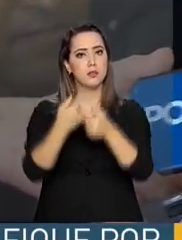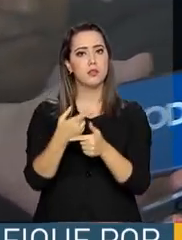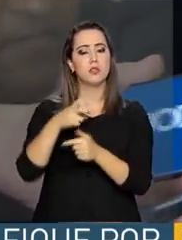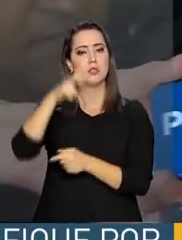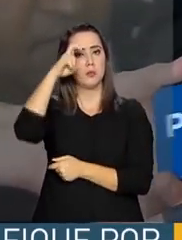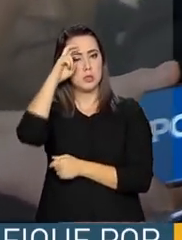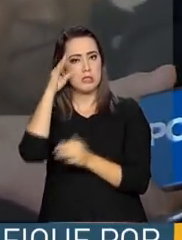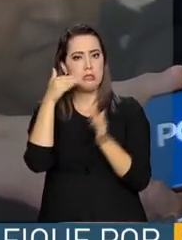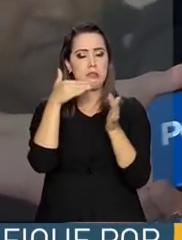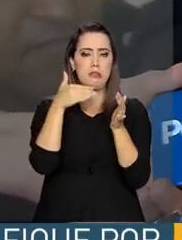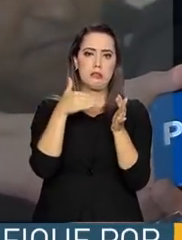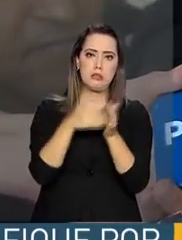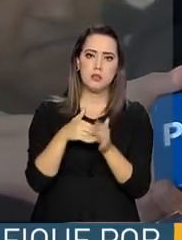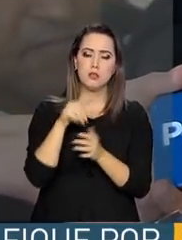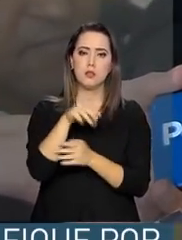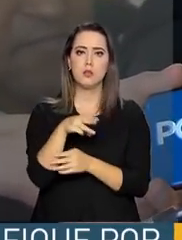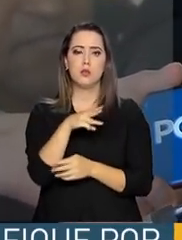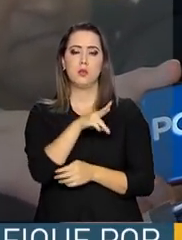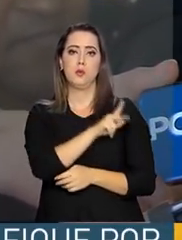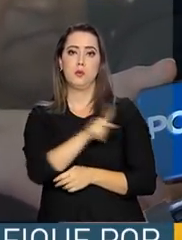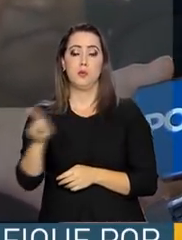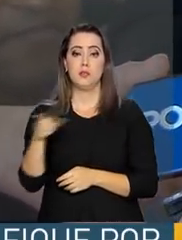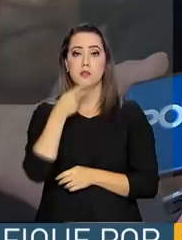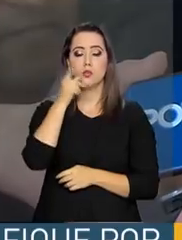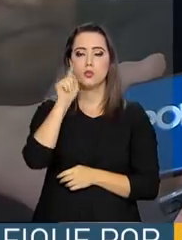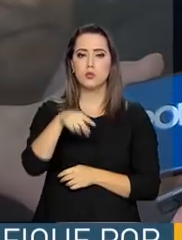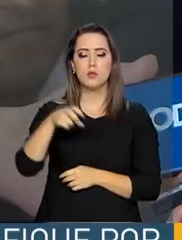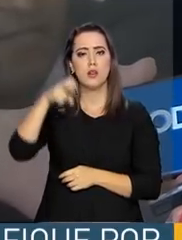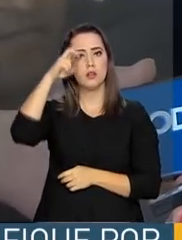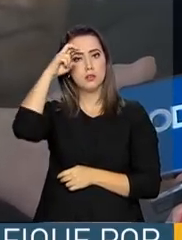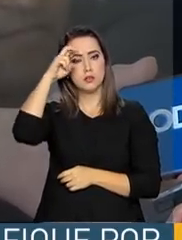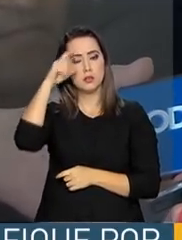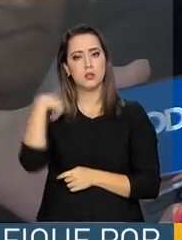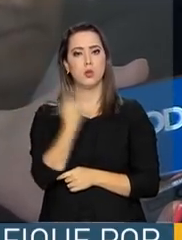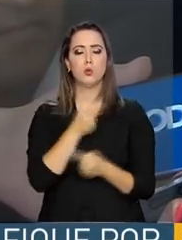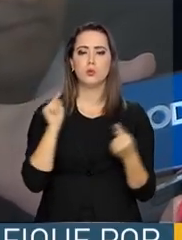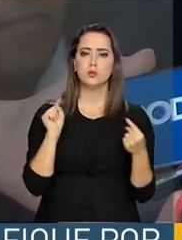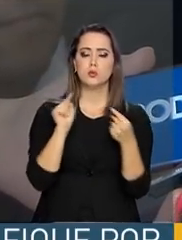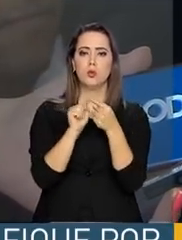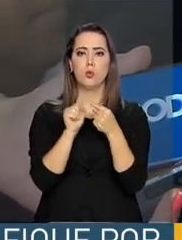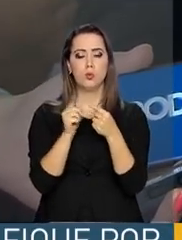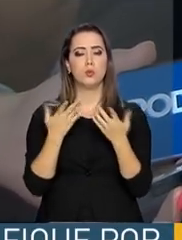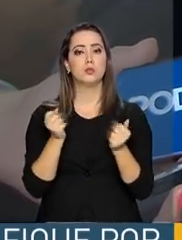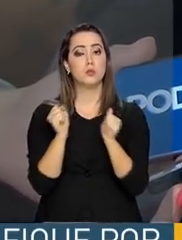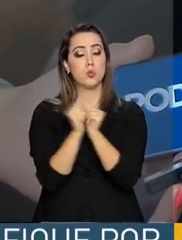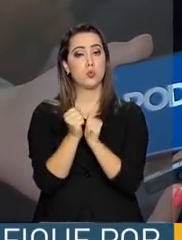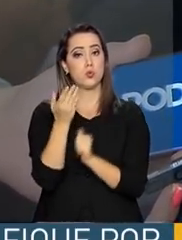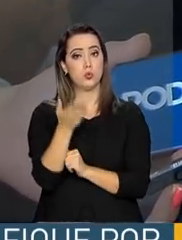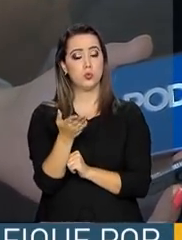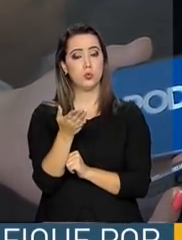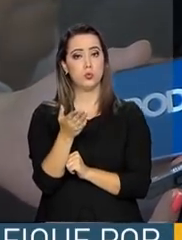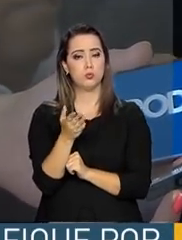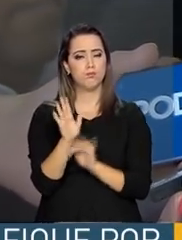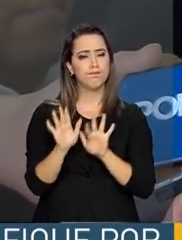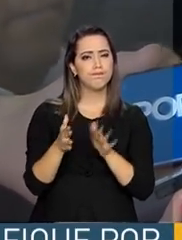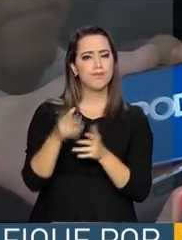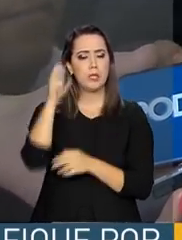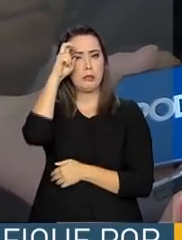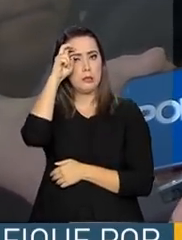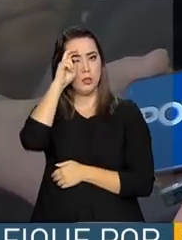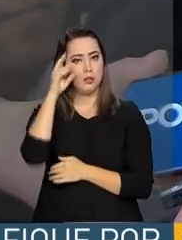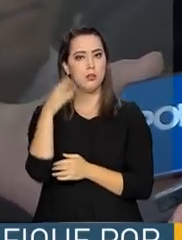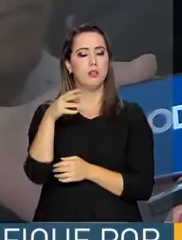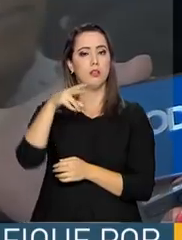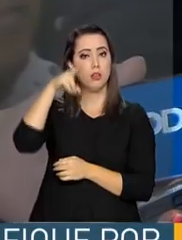entre quinta-feira, foi o que o presidente Rodrigo estabeleceu, né? Nós concordamos, fizemos com ele. Entre